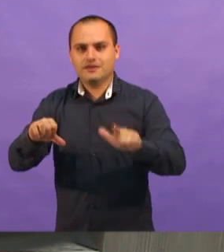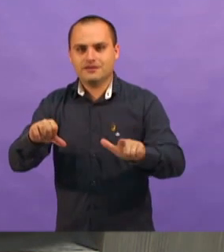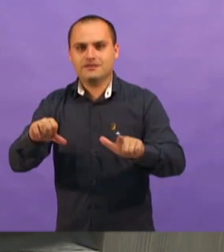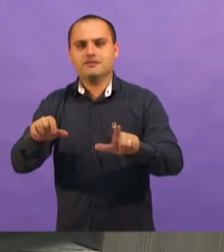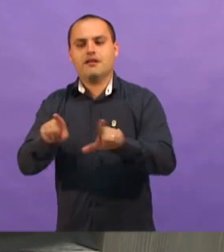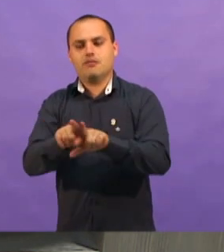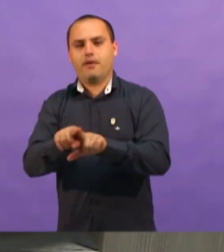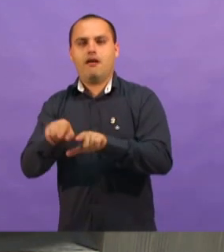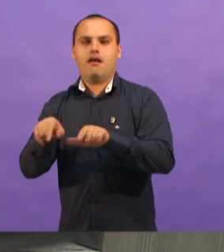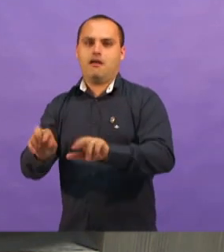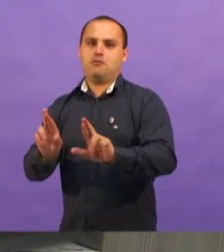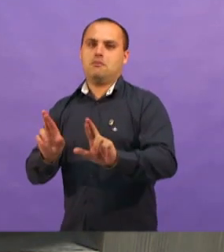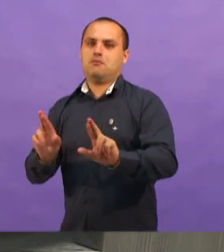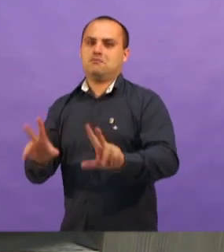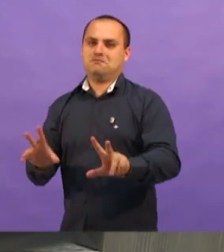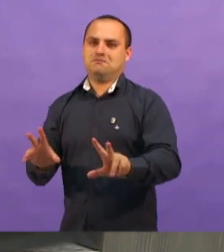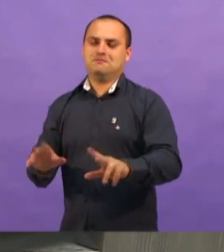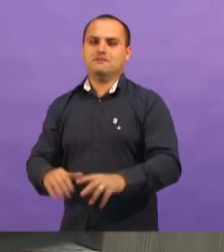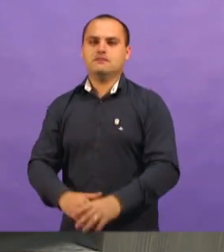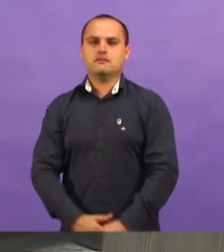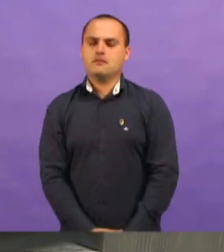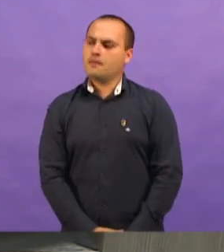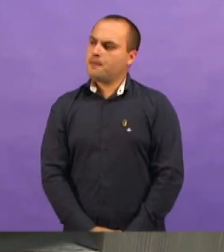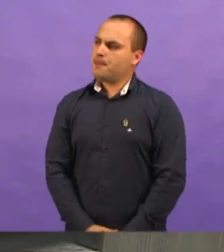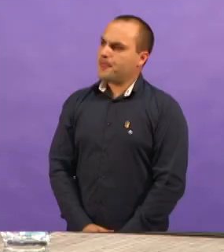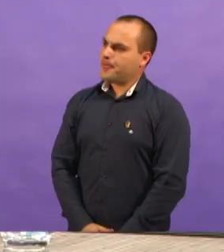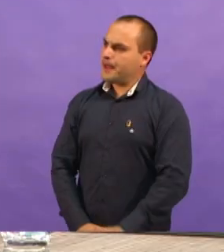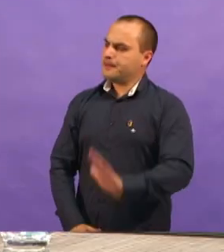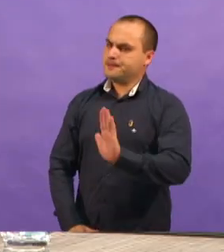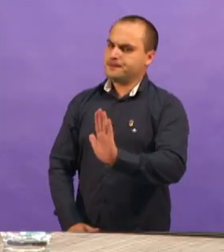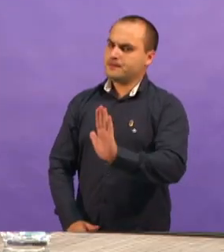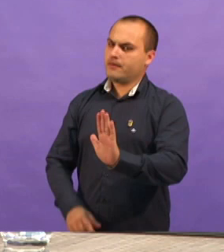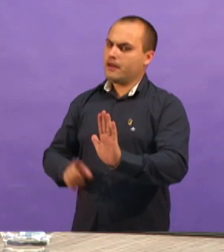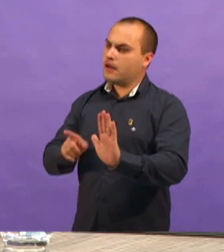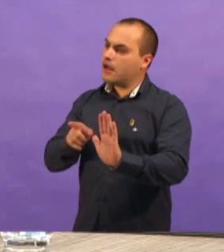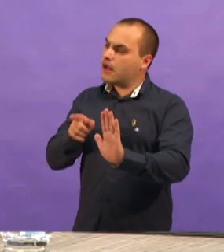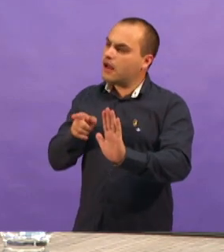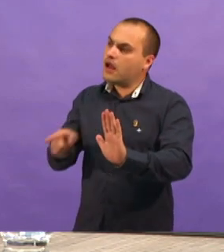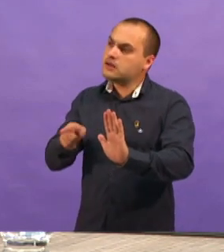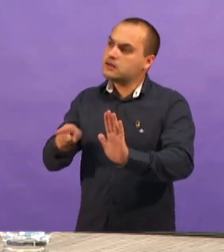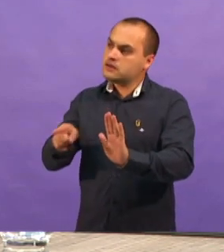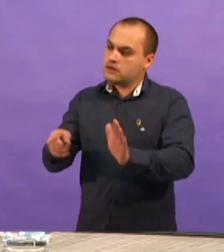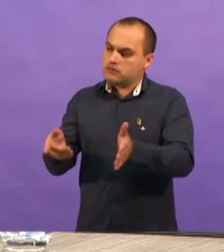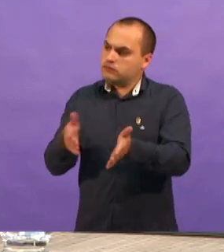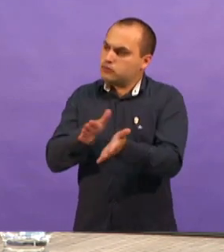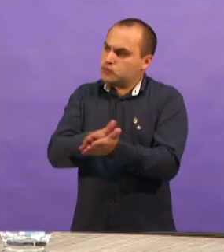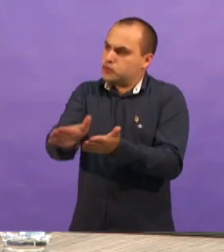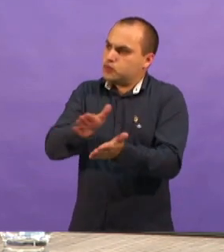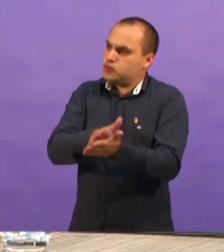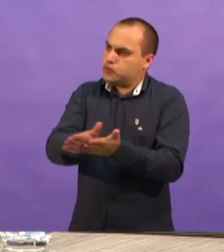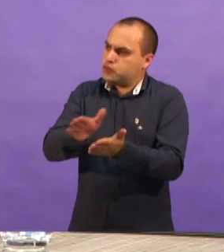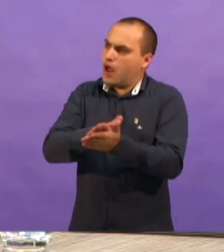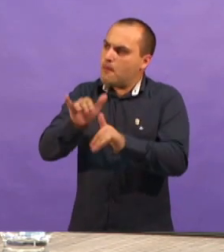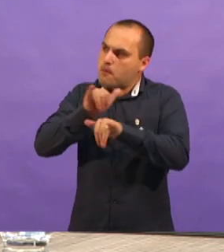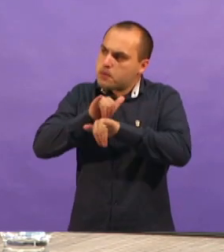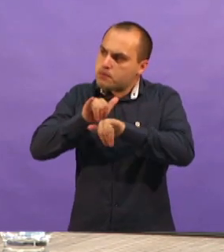feneceu. Rogério, essa publicação, a gente percebe